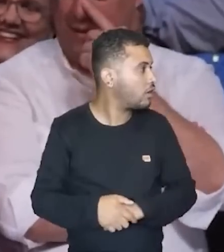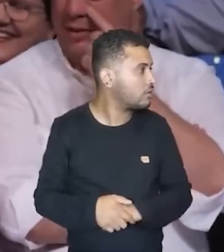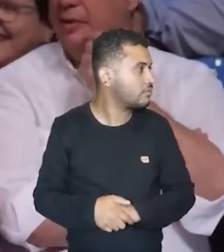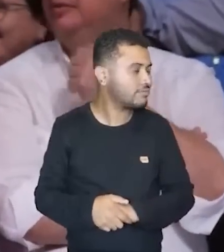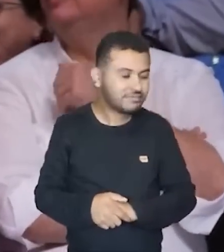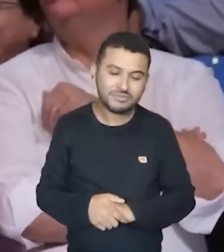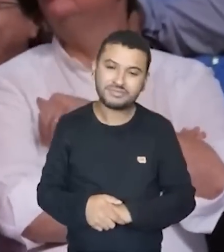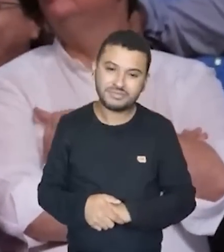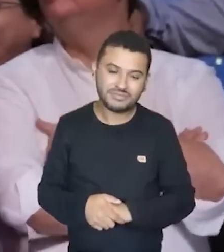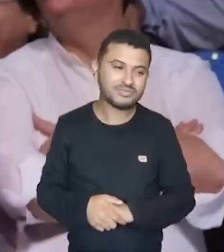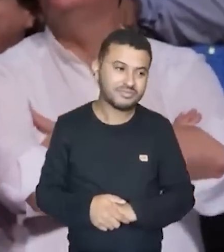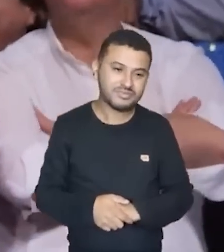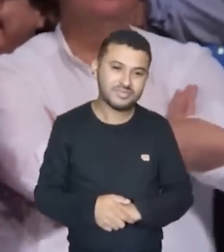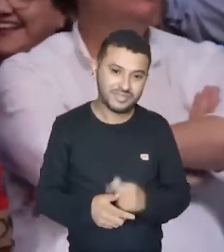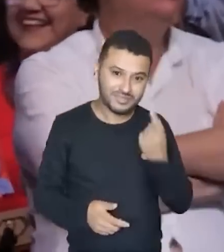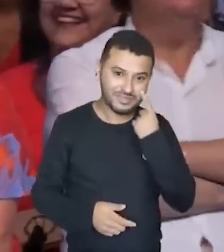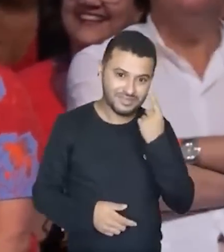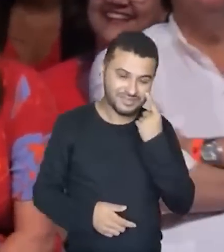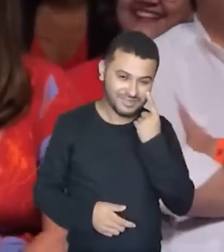Mudou, você viu?